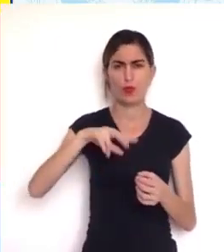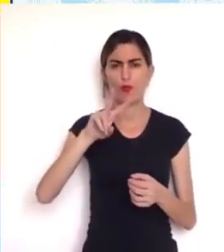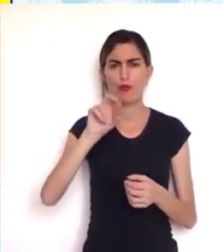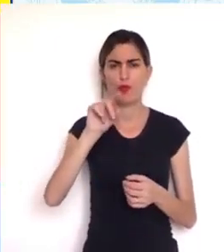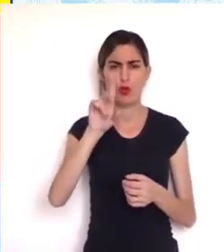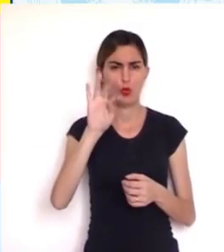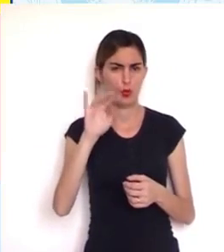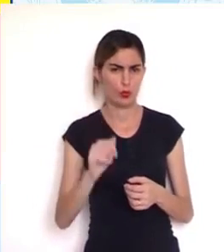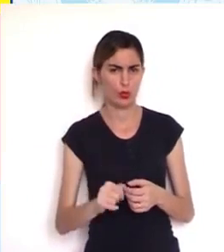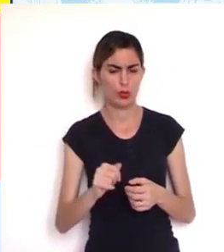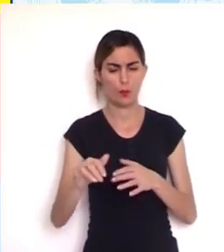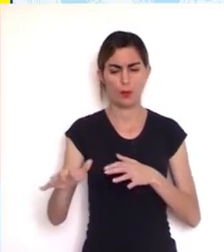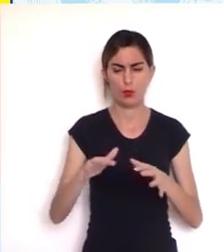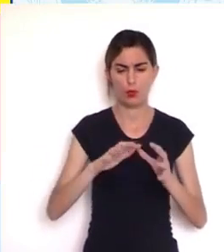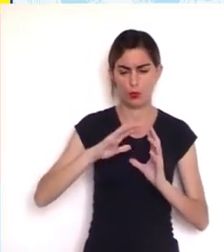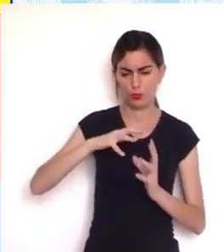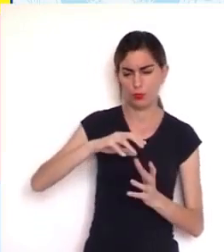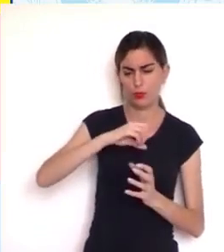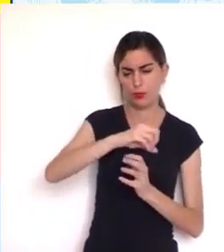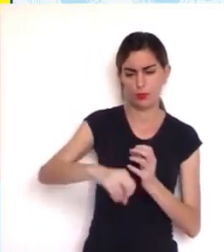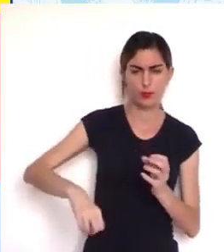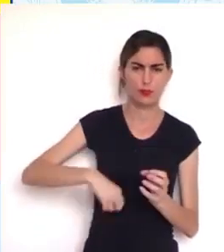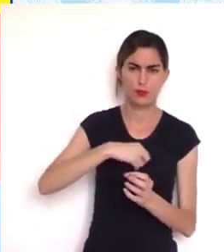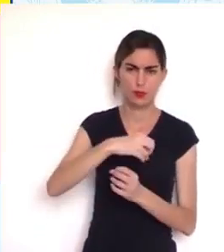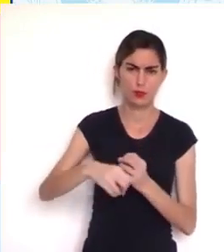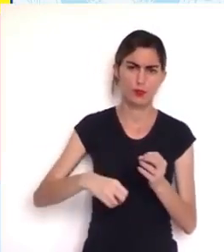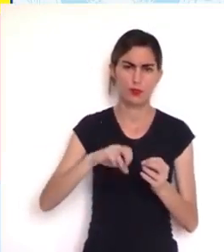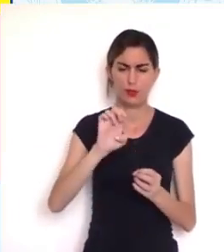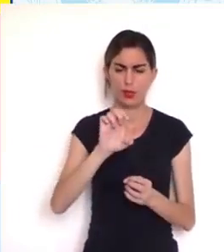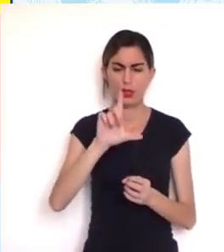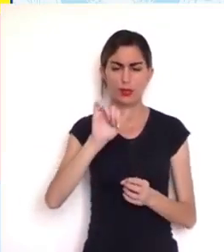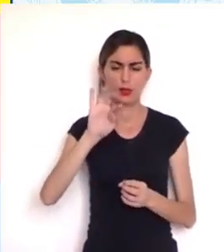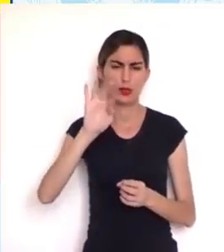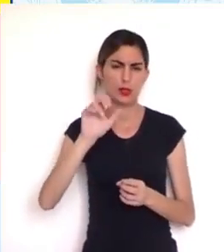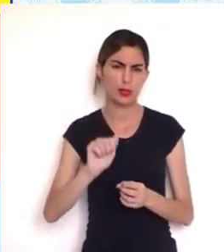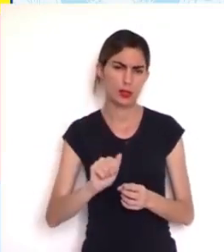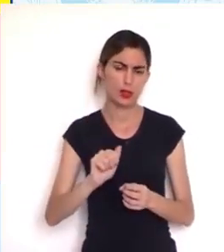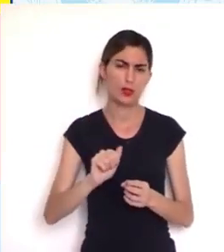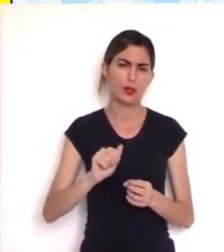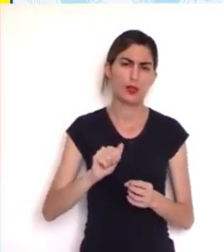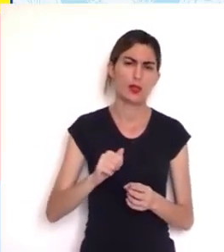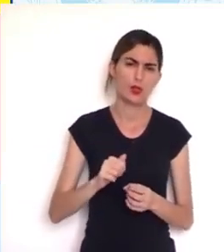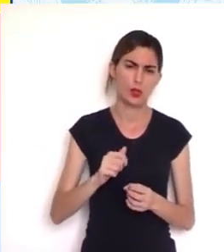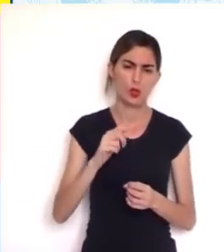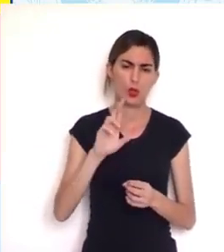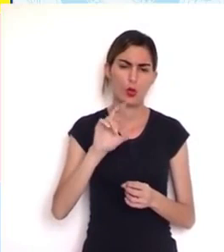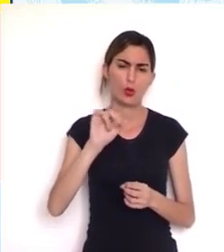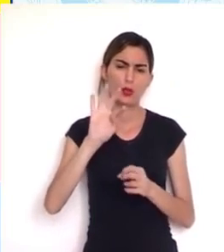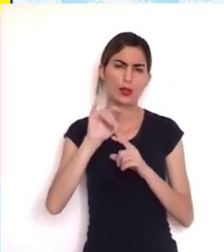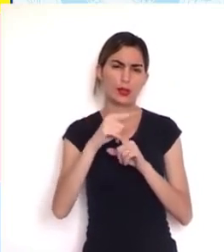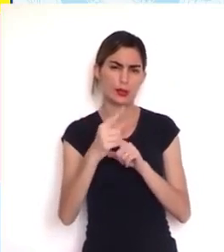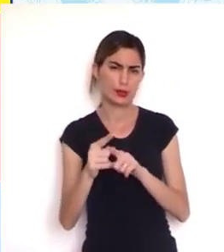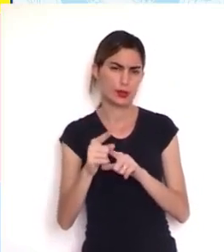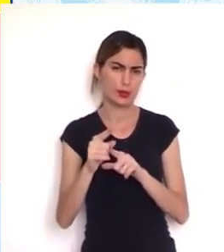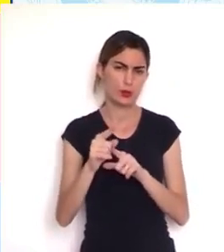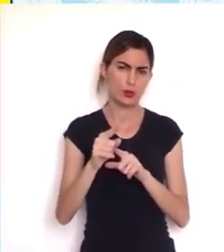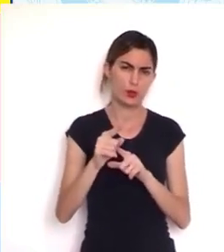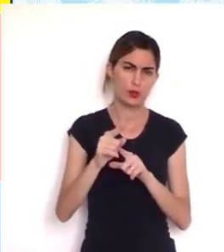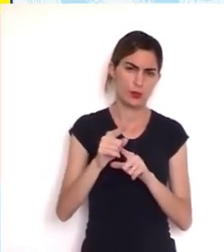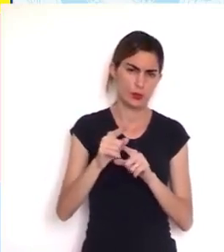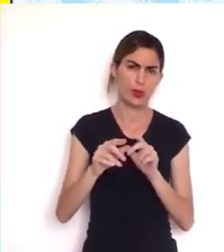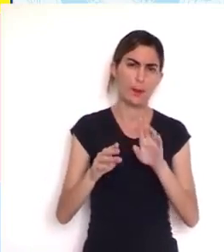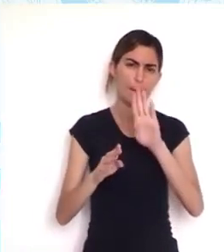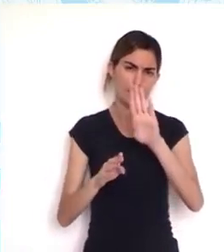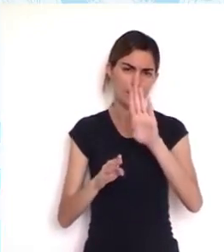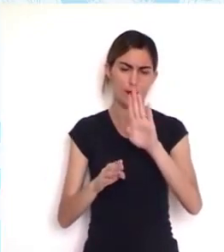uma volta e de um movimento que é realizado de forma elíptica, nós estamos falando aí da rotação, que é a